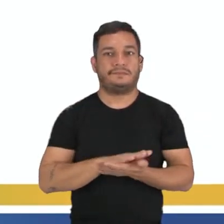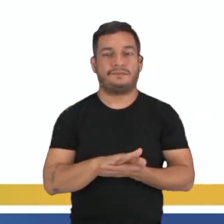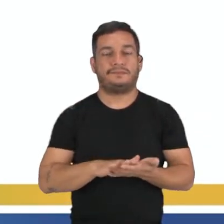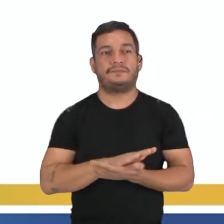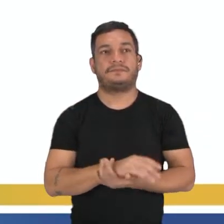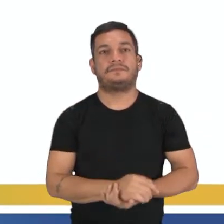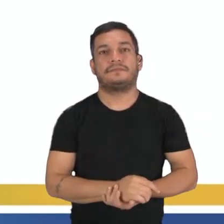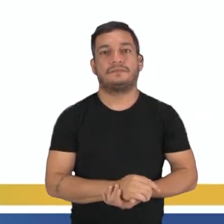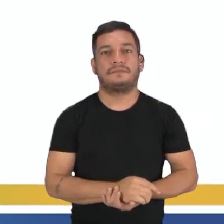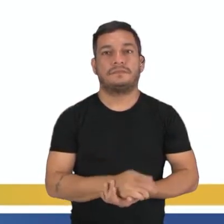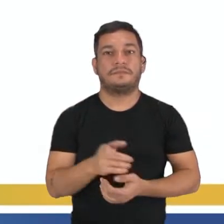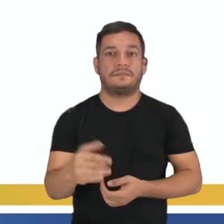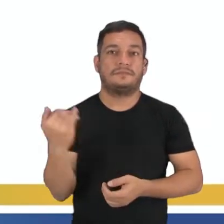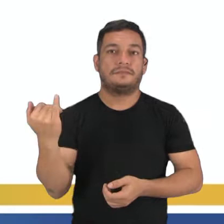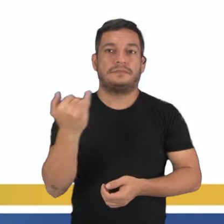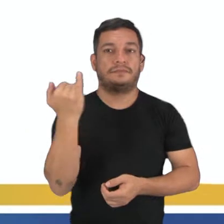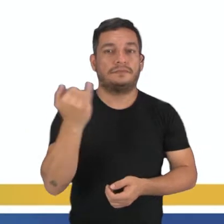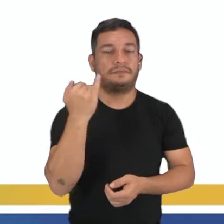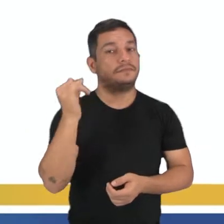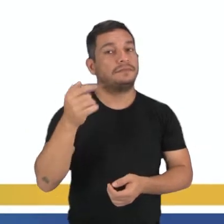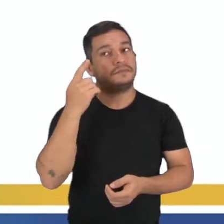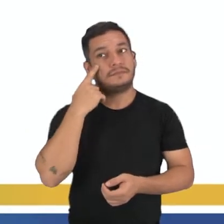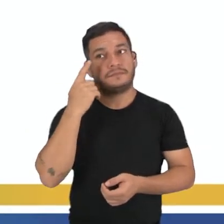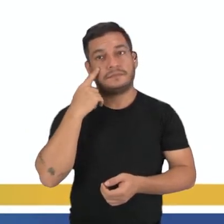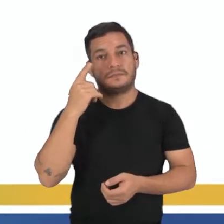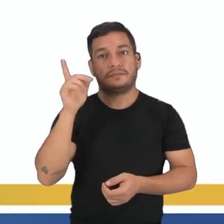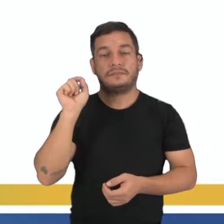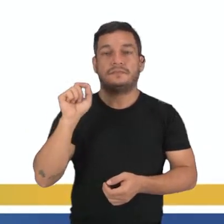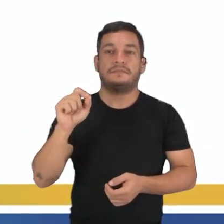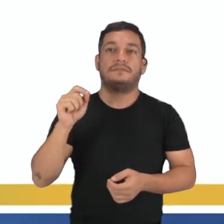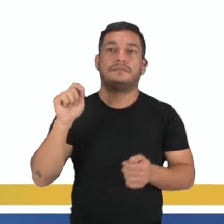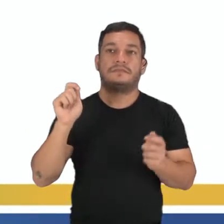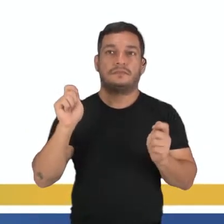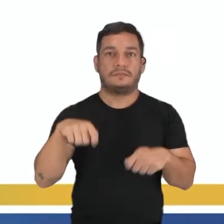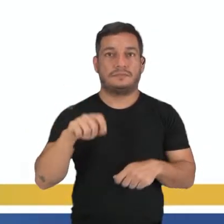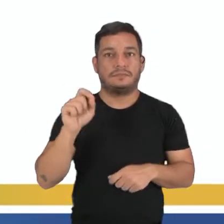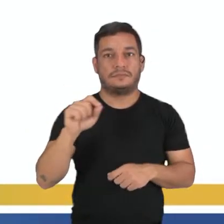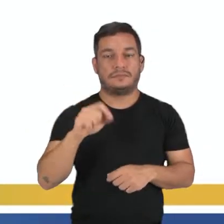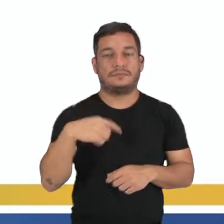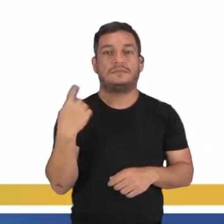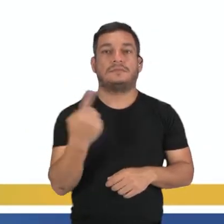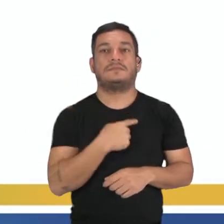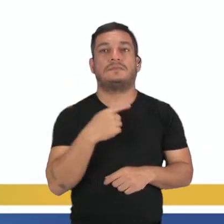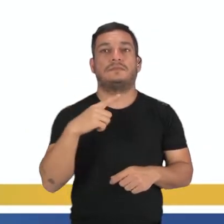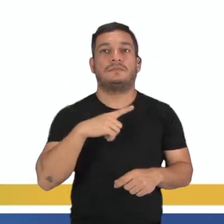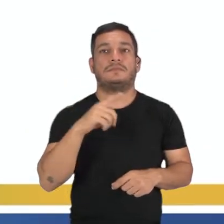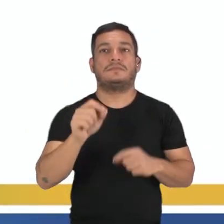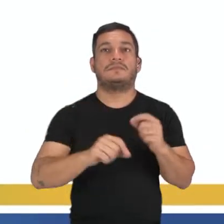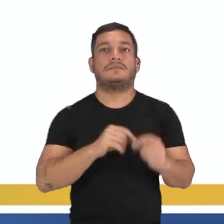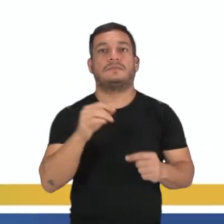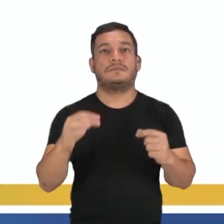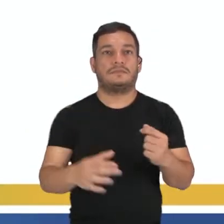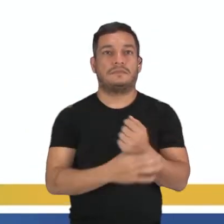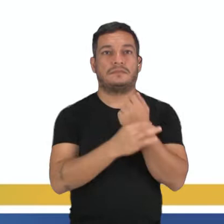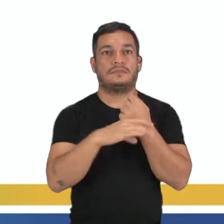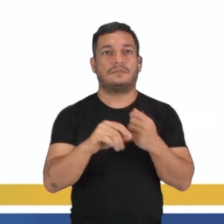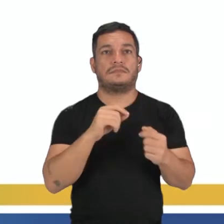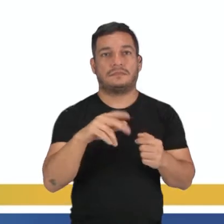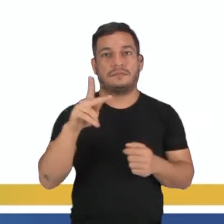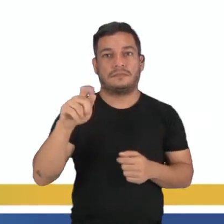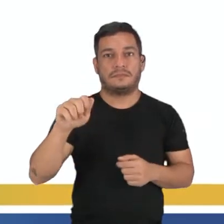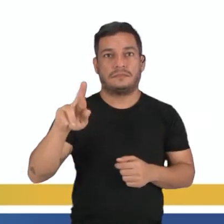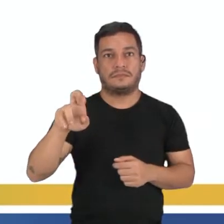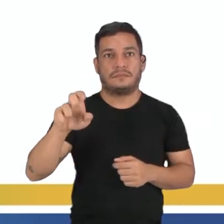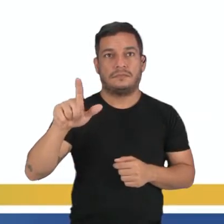comum. Então, é importante salientar que uma condição necessária para nós garantirmos o paralelismo entre as